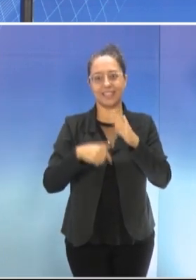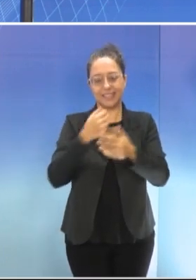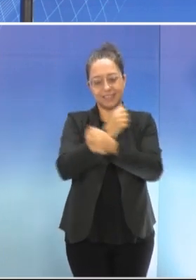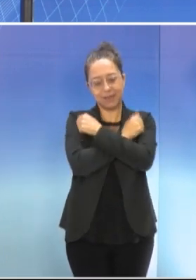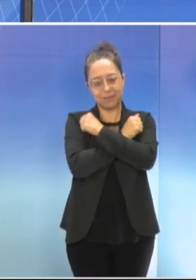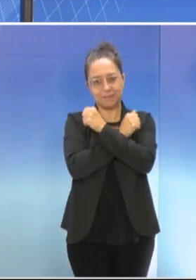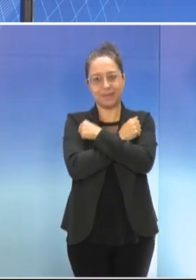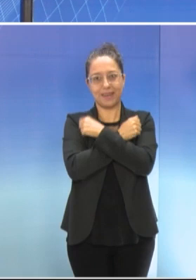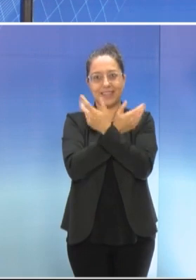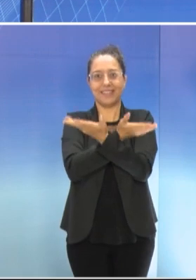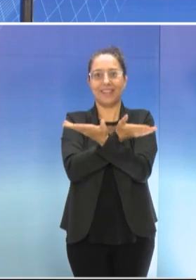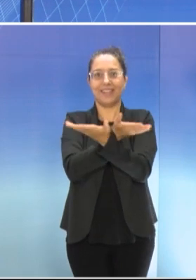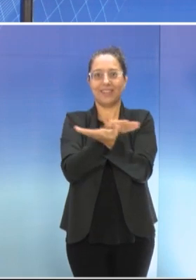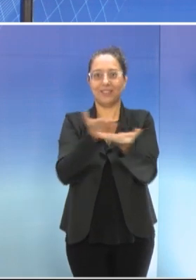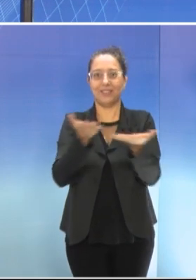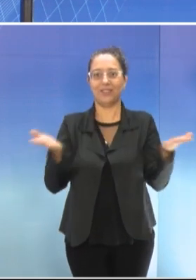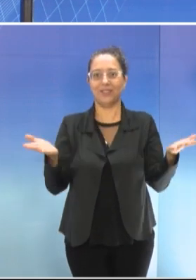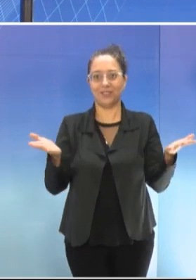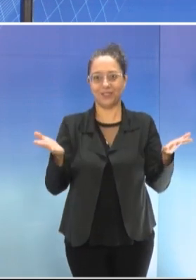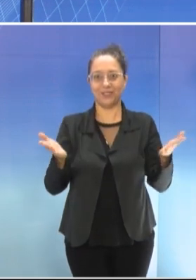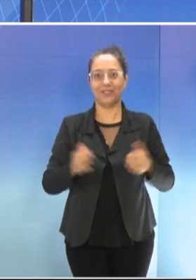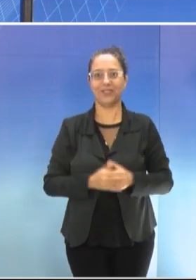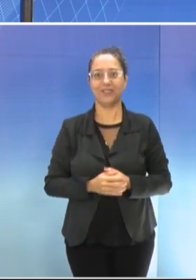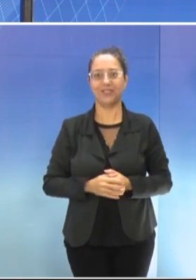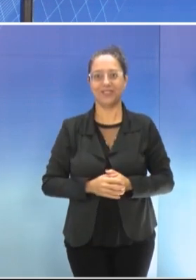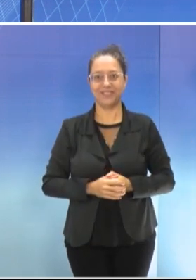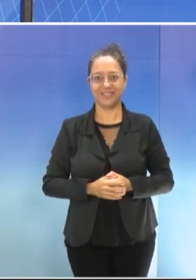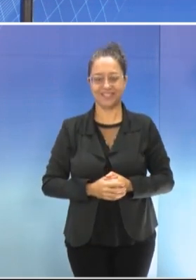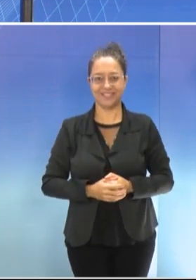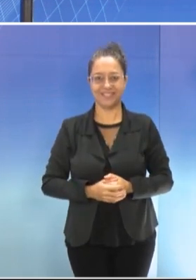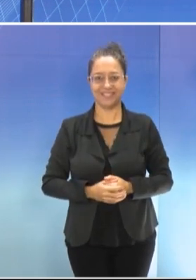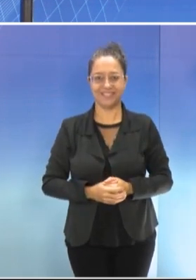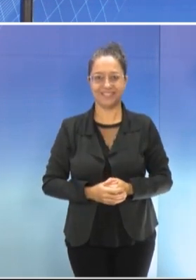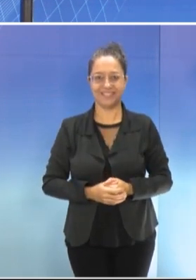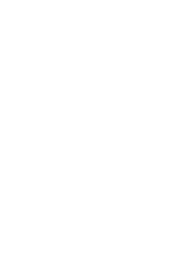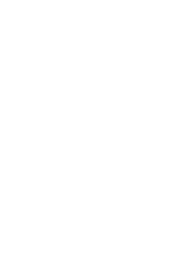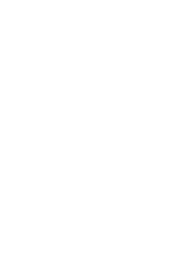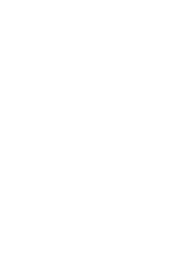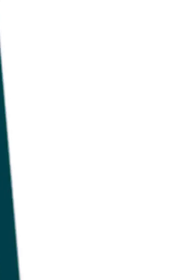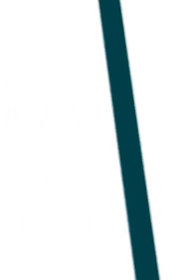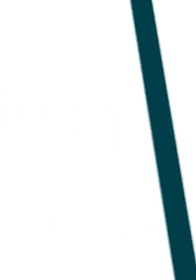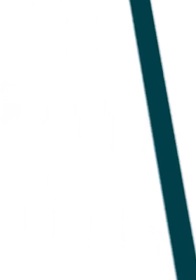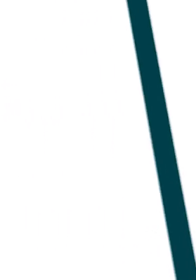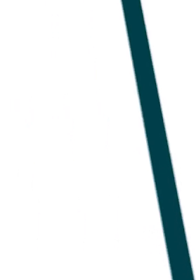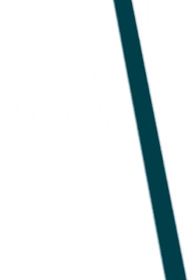e um abração, até a próxima filosofada. Valeu!